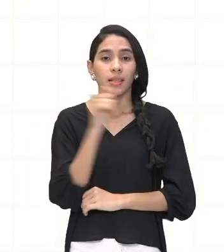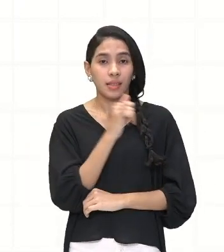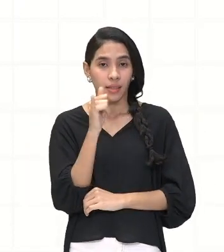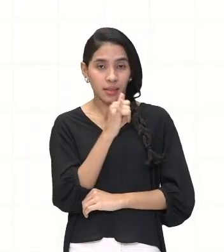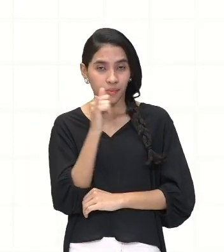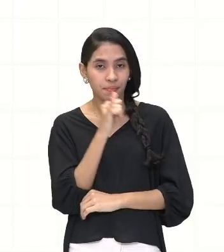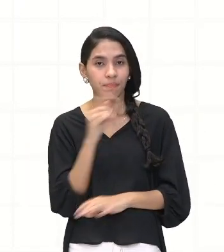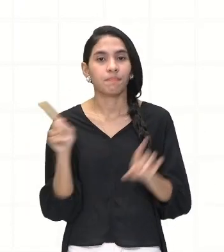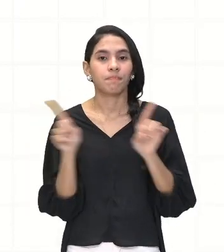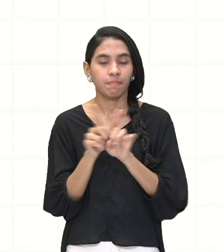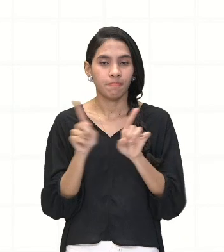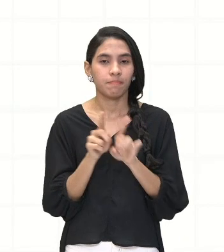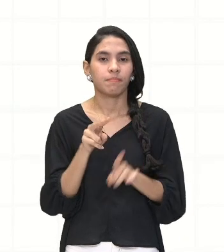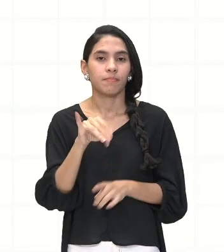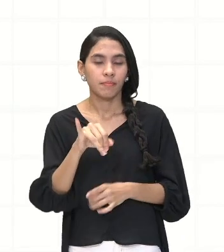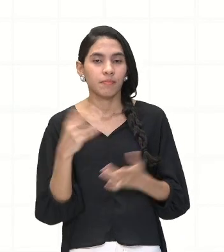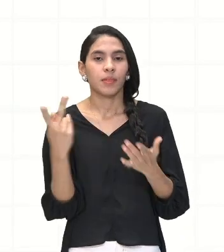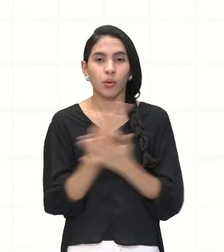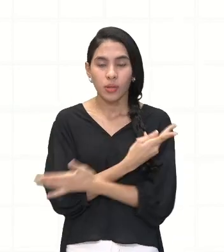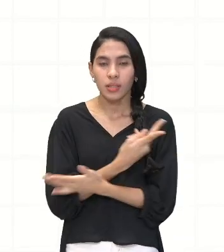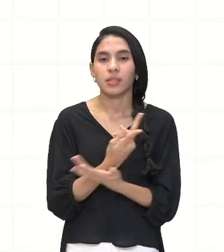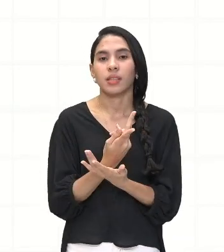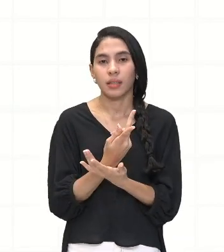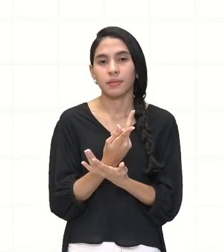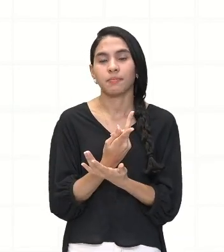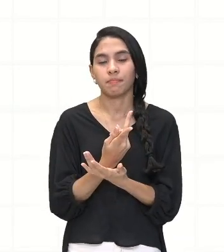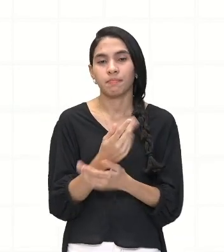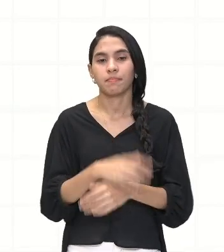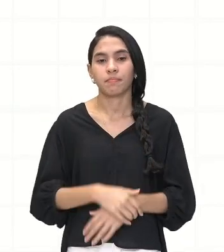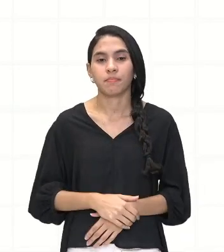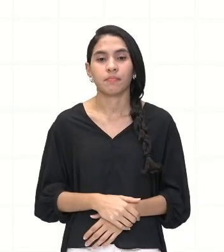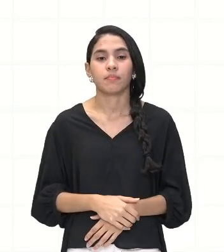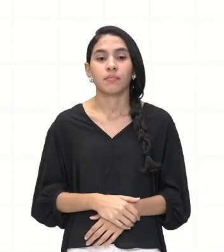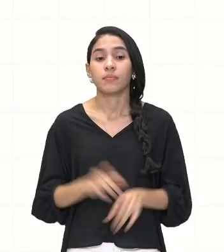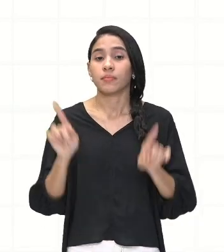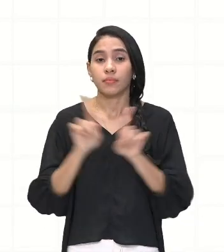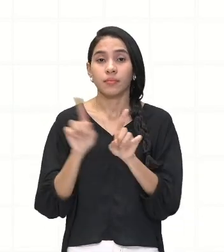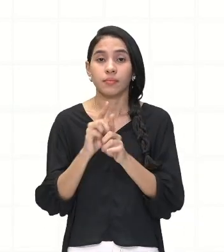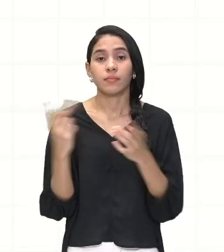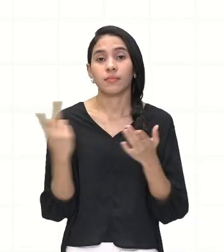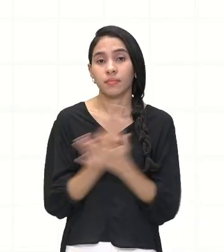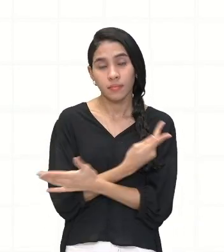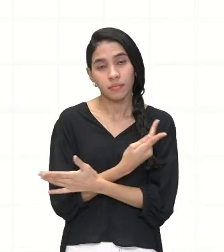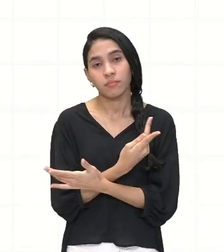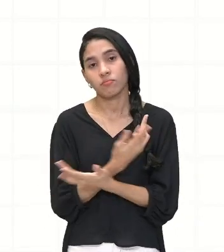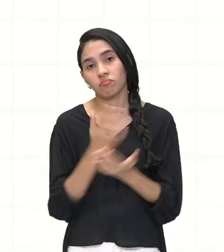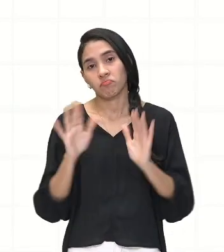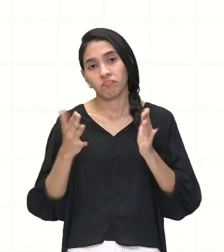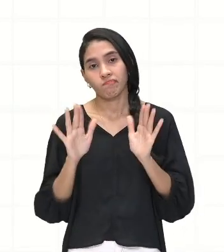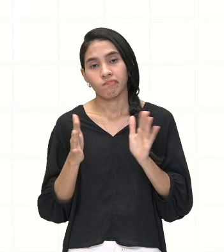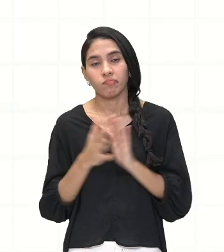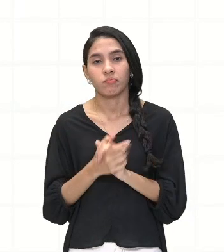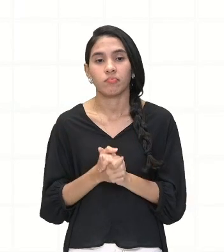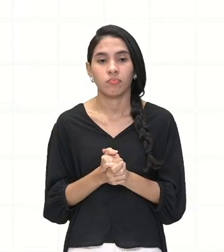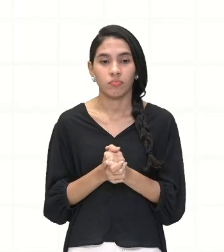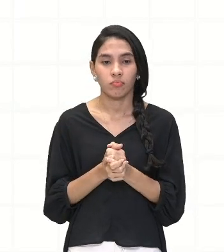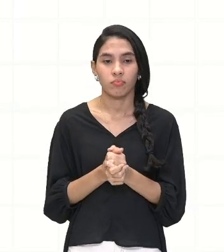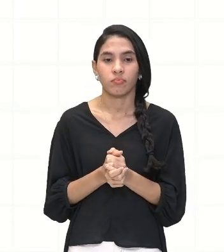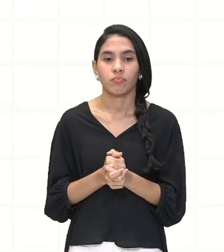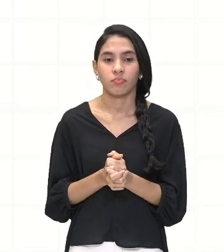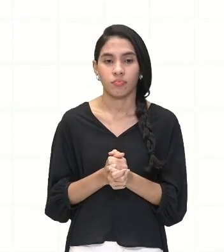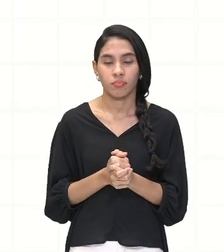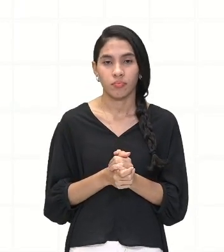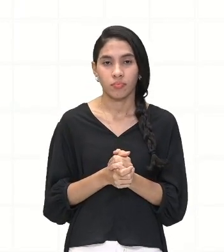que também vai acontecer tardiamente. Também vai acontecer ali, só que no começo, na